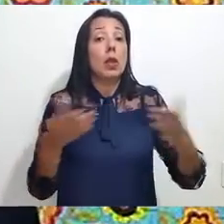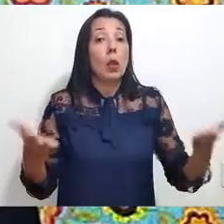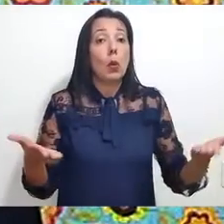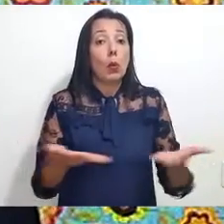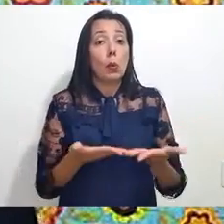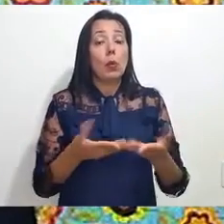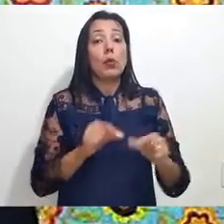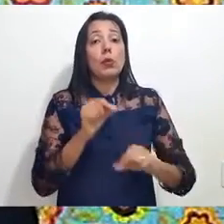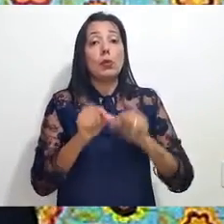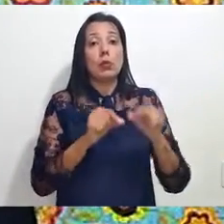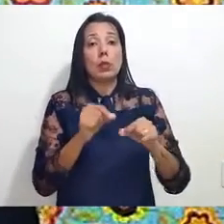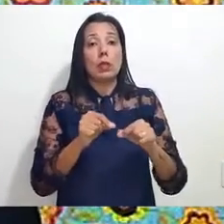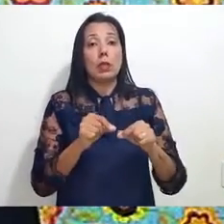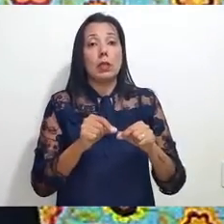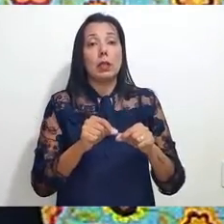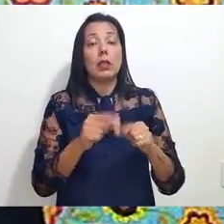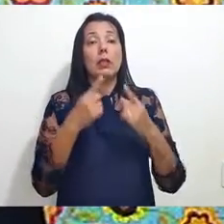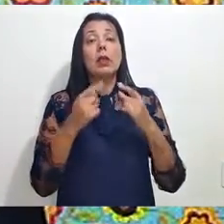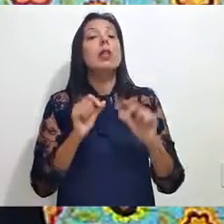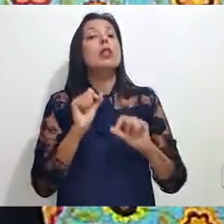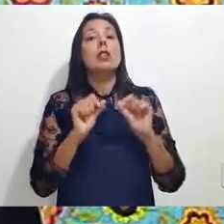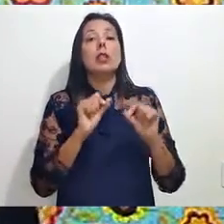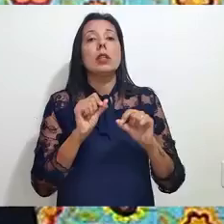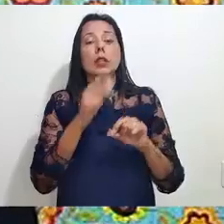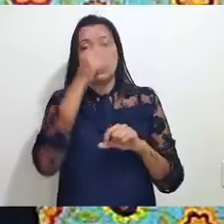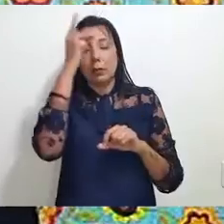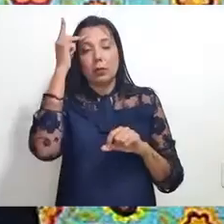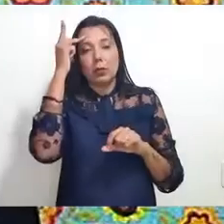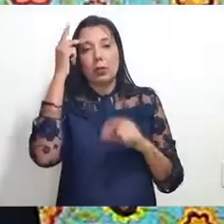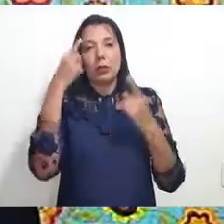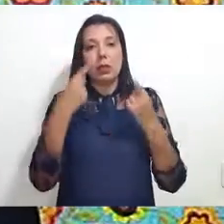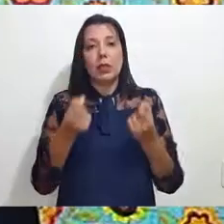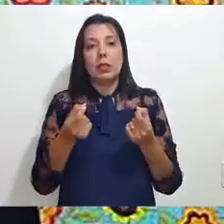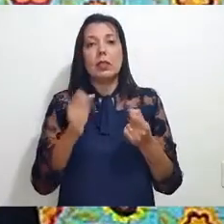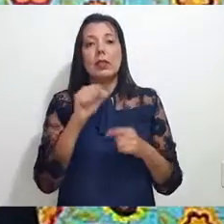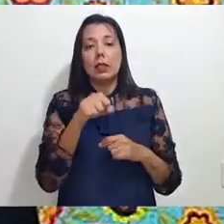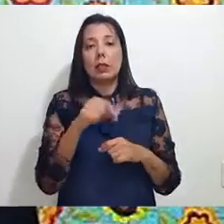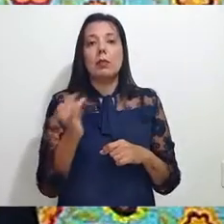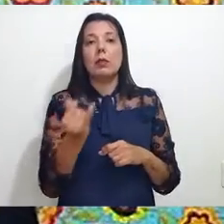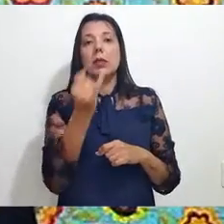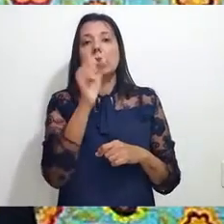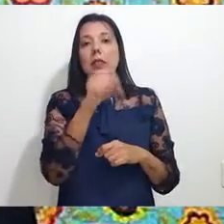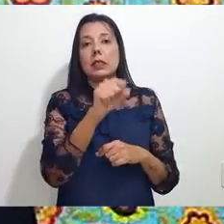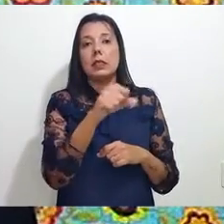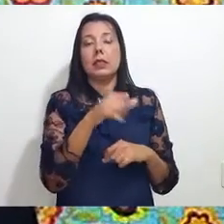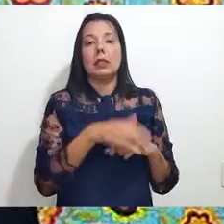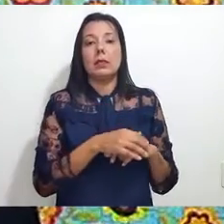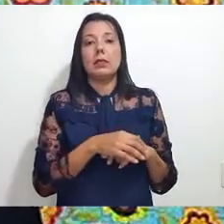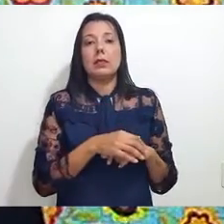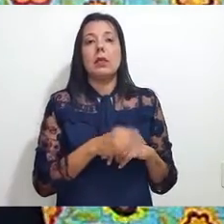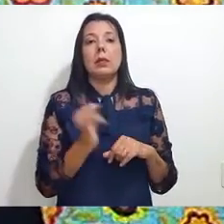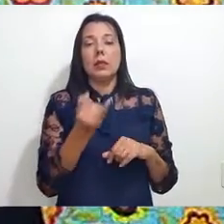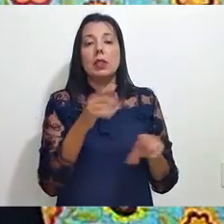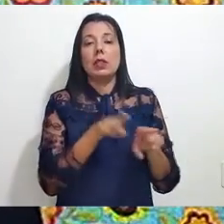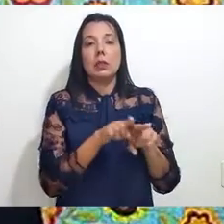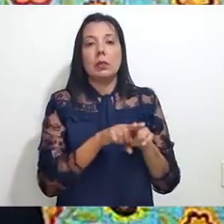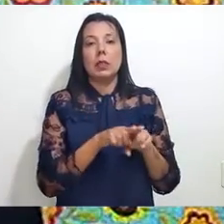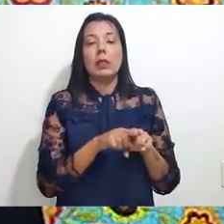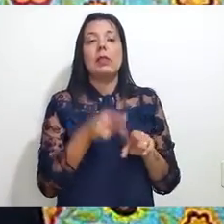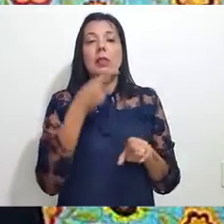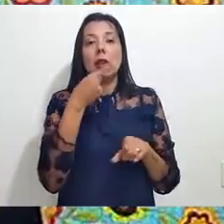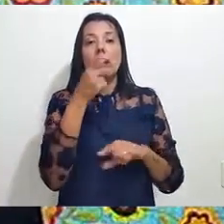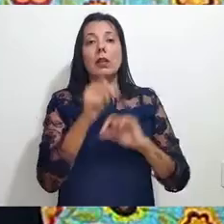sob o júdice de quem? Daquele agressor. Então, isso é muito importante também a gente dizer que